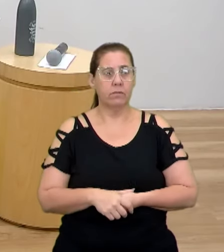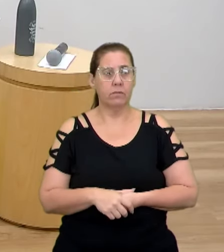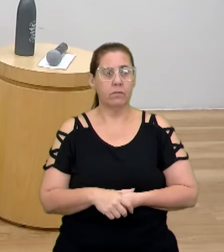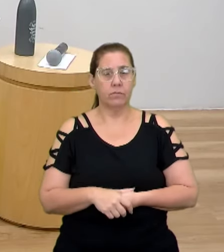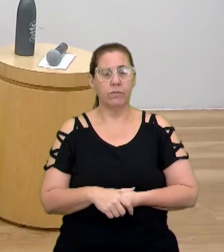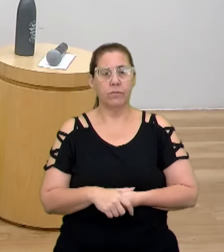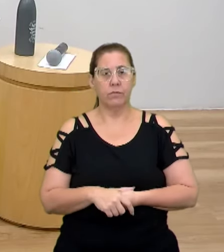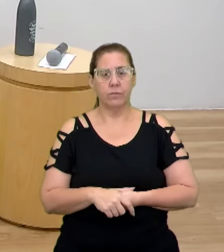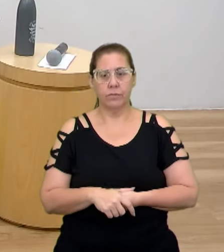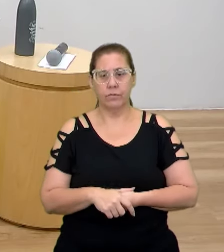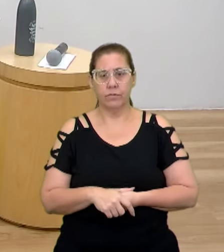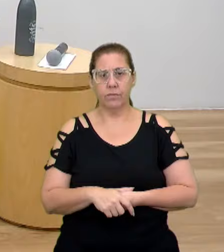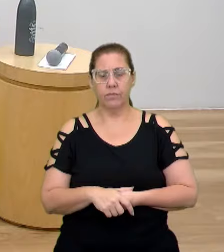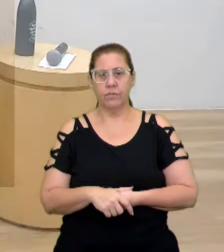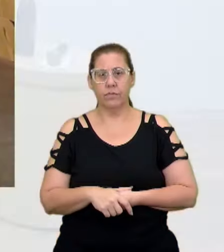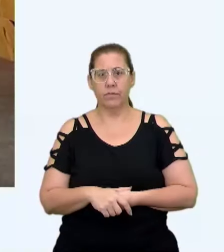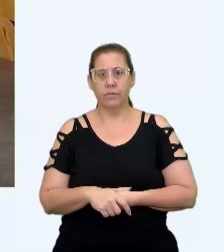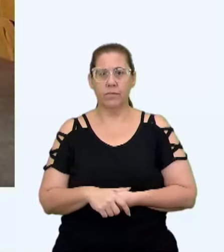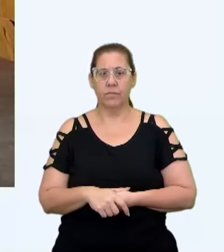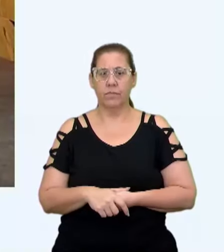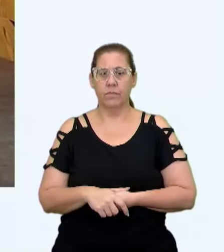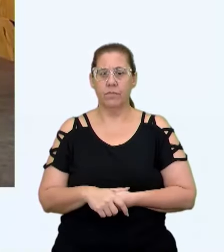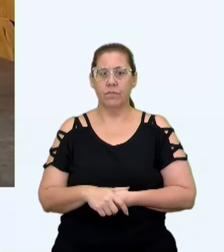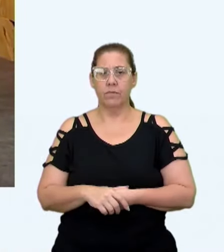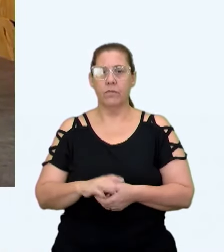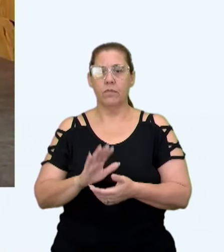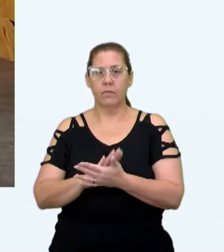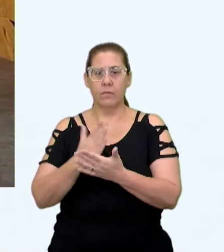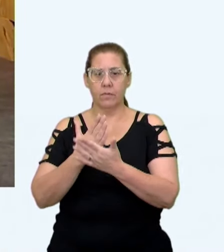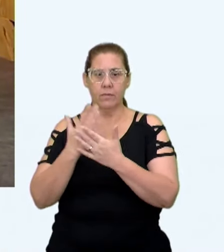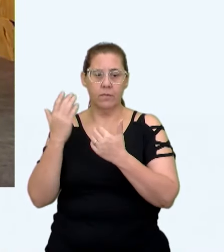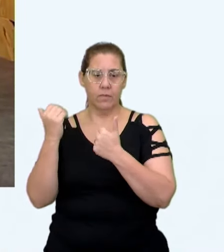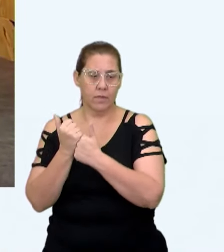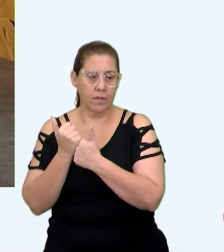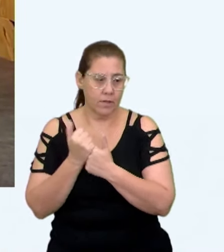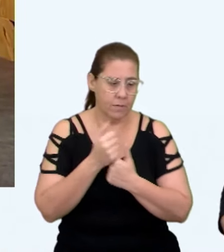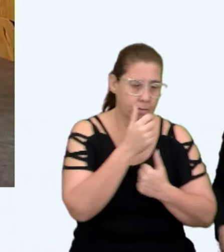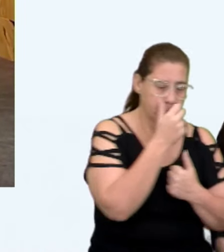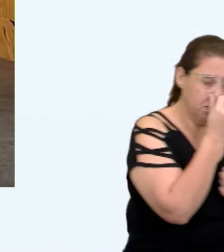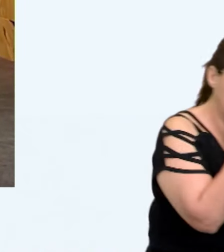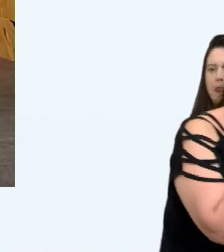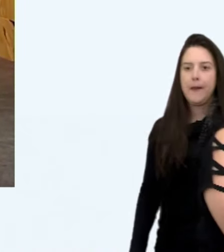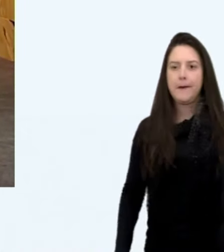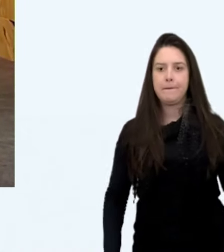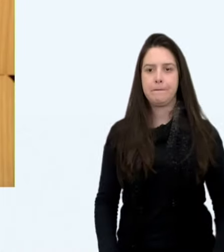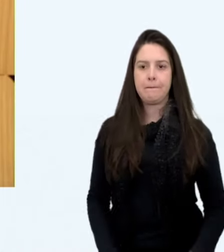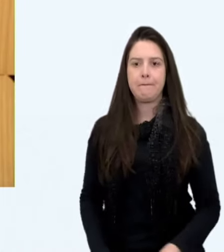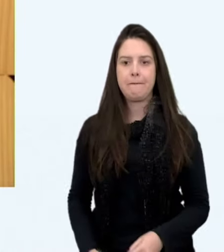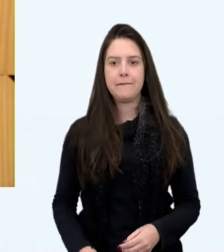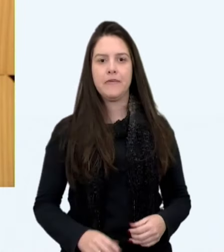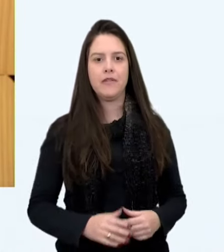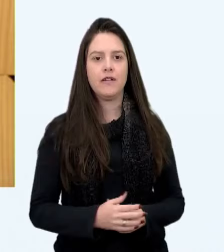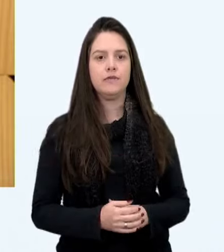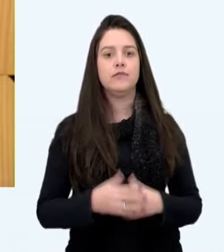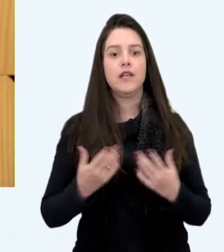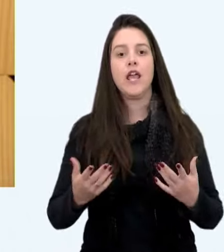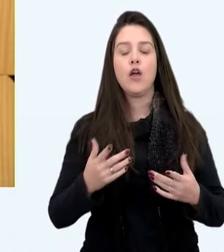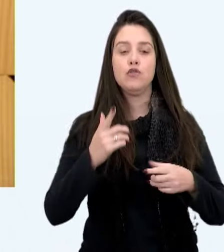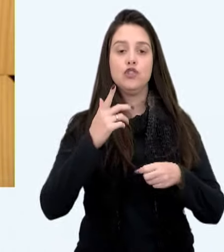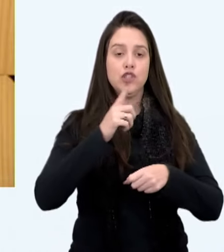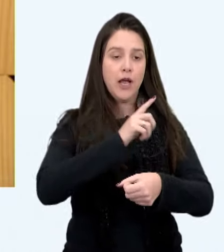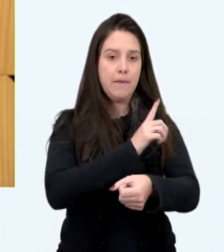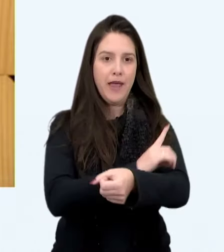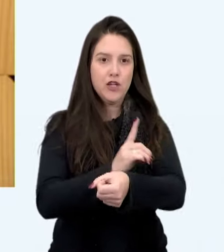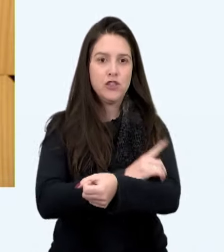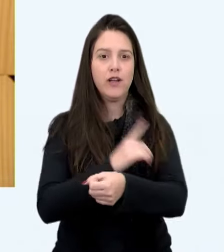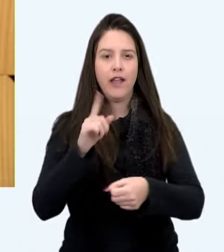primeira parte do vídeo. Lilian, o diabetes ou diabetes mellitus é uma doença crônica, né,